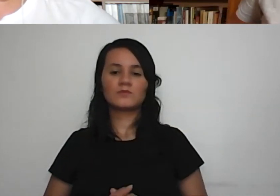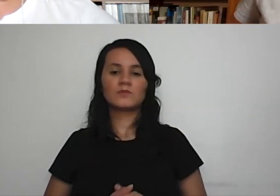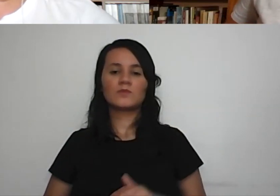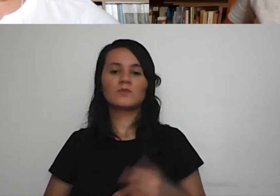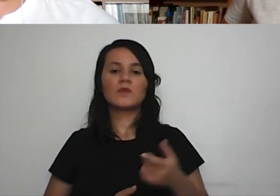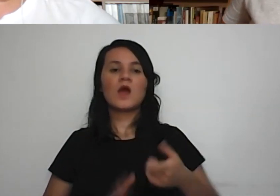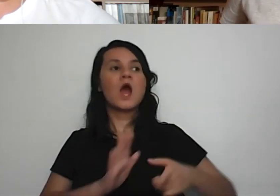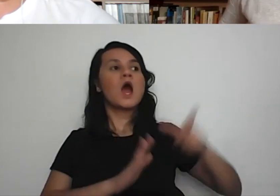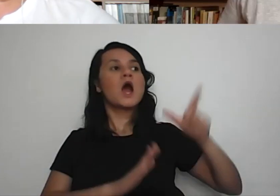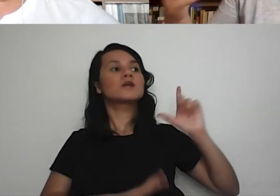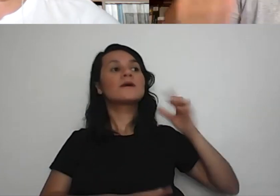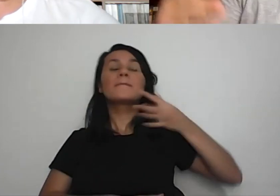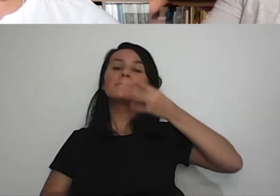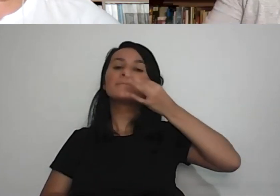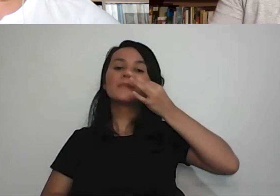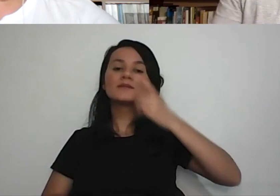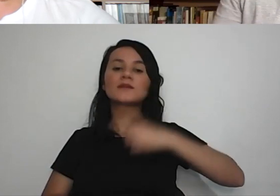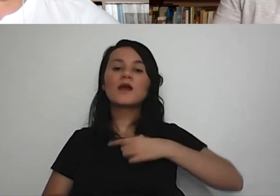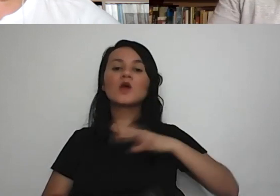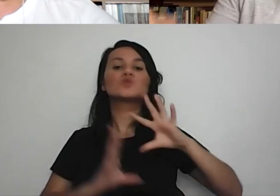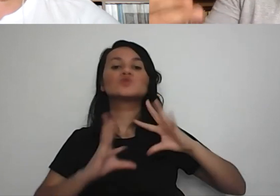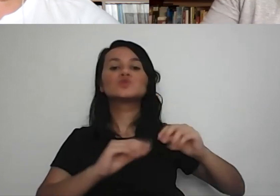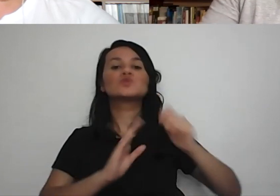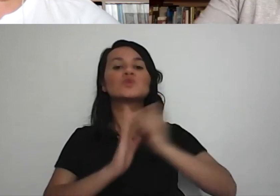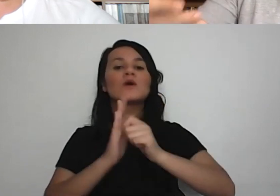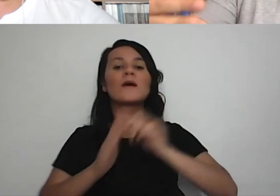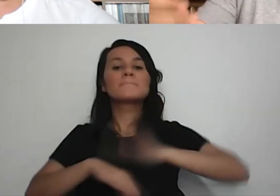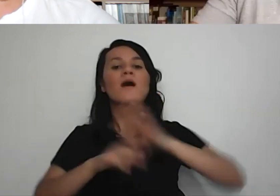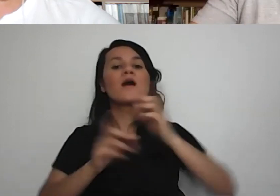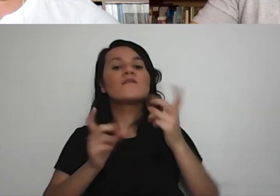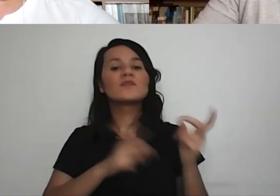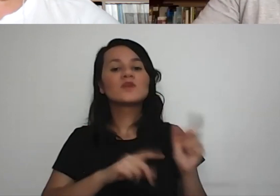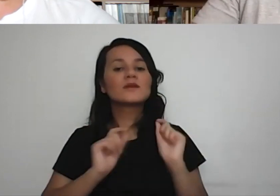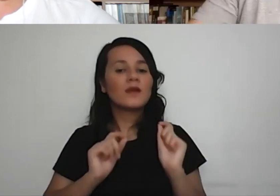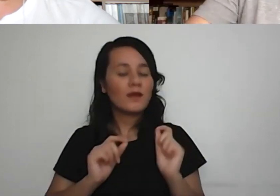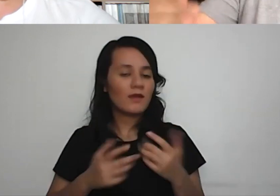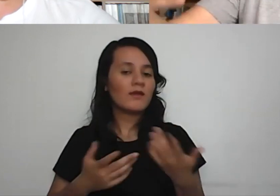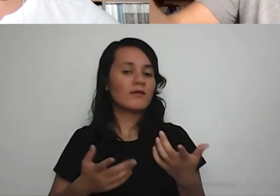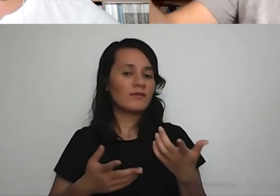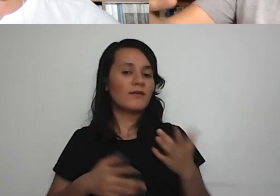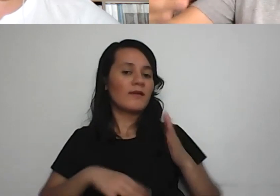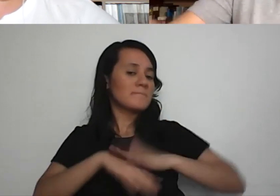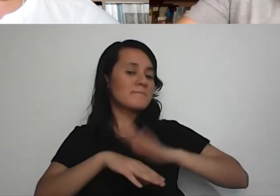Flip presencial, quer dizer, todos os autores mais vendidos foram autores